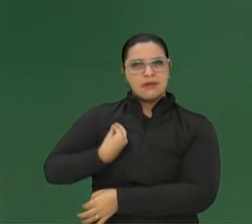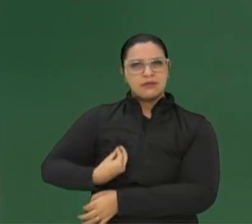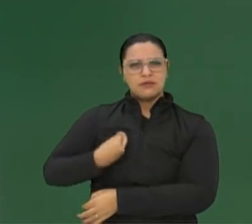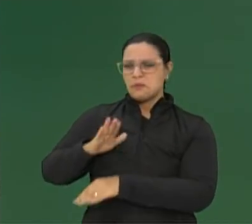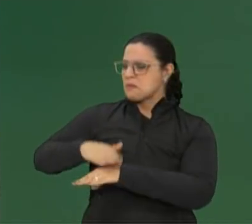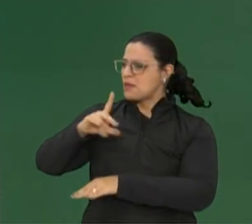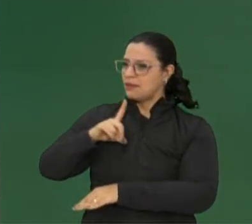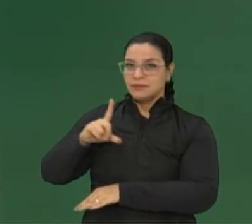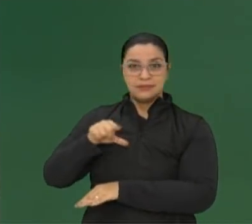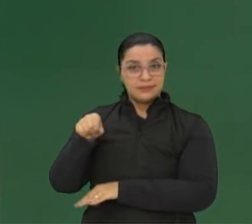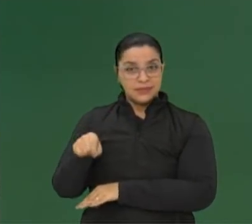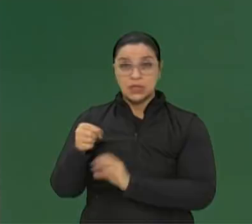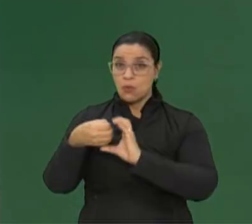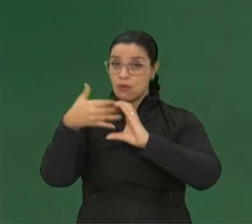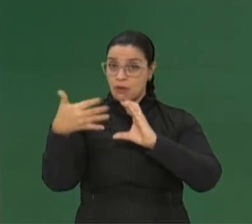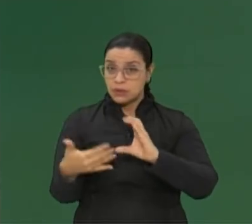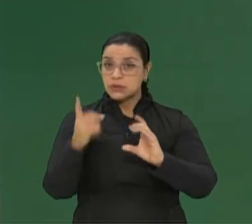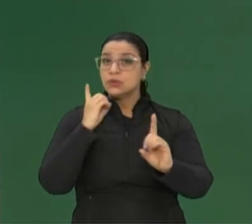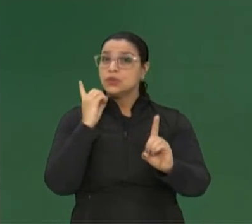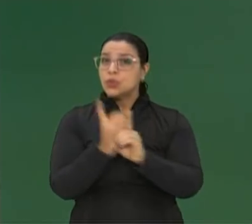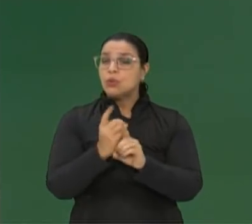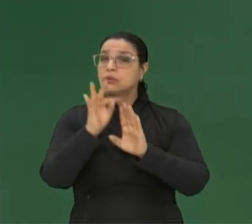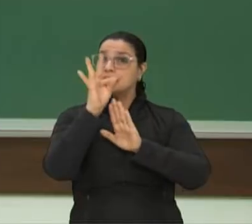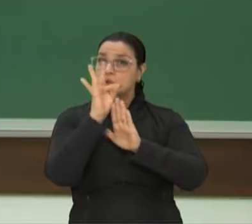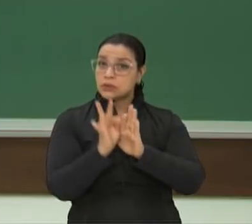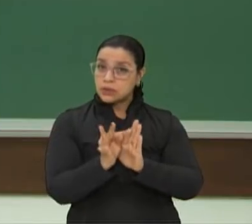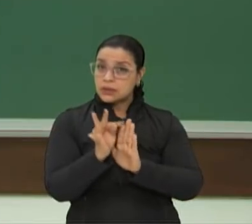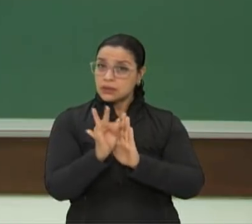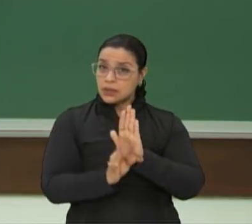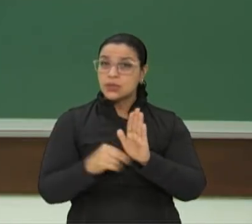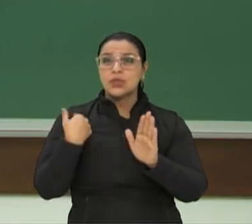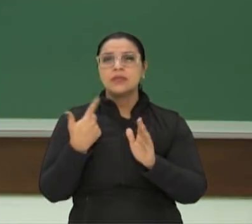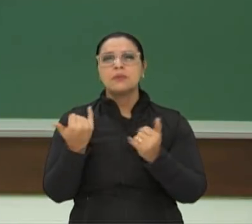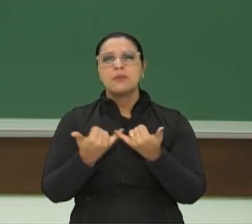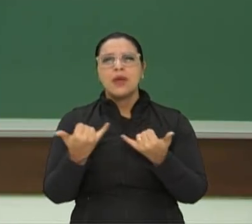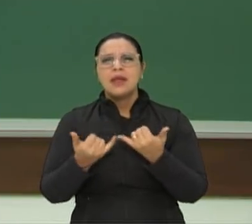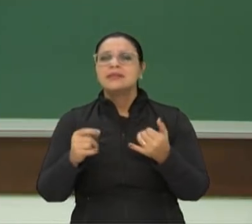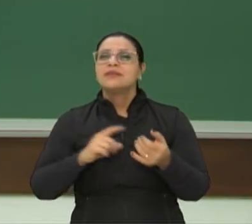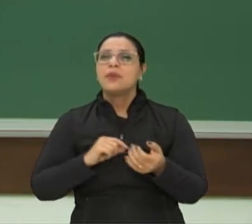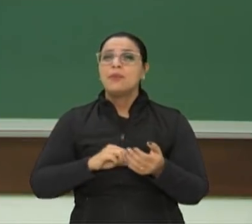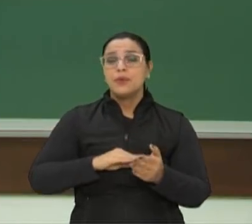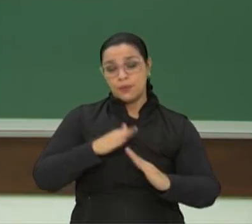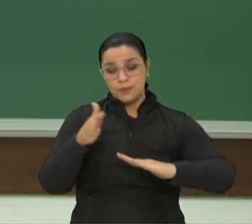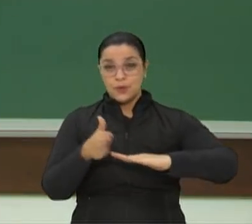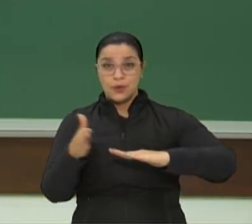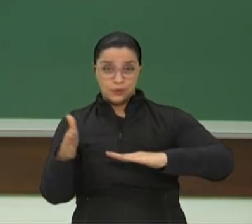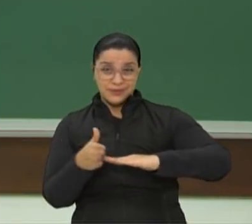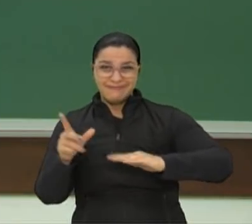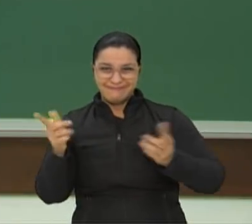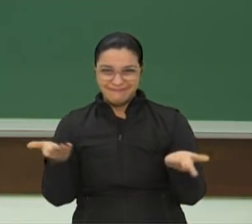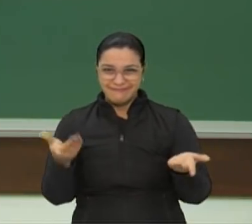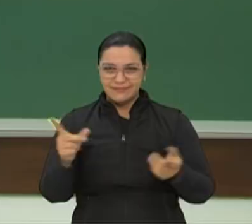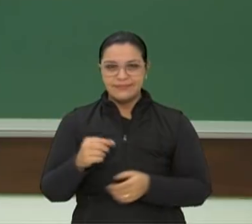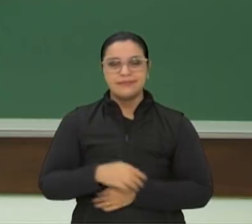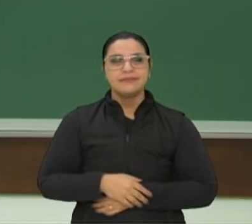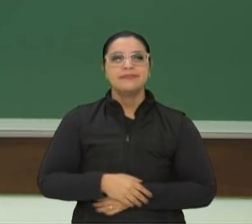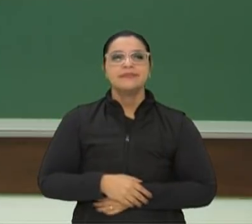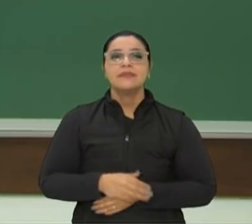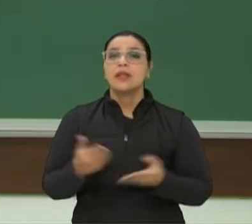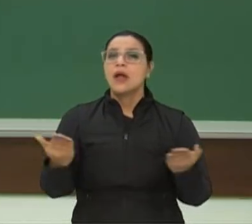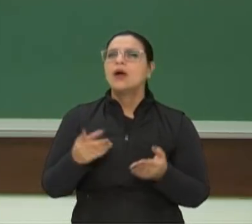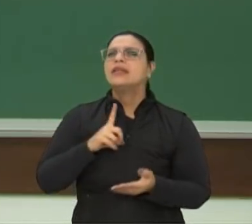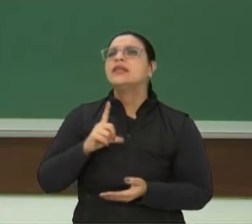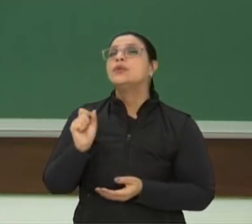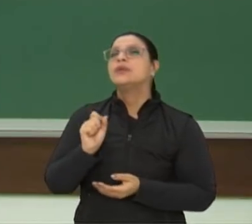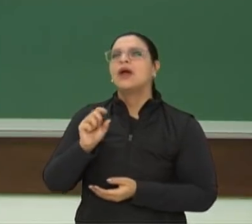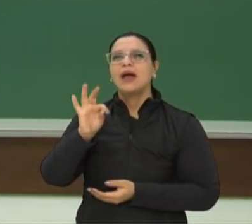essas são as características aí que a gente encontra nessa citação que a gente poderia vincular com o pensamento renascentista, beleza? Seguindo aqui, né, nós